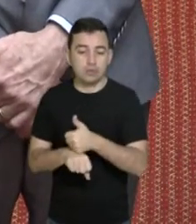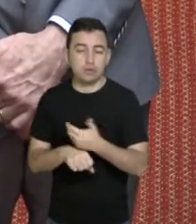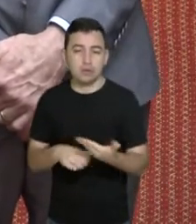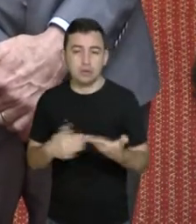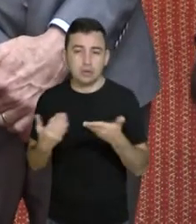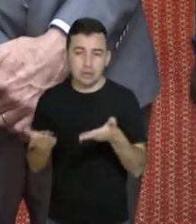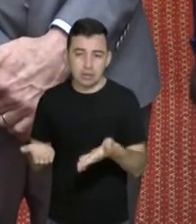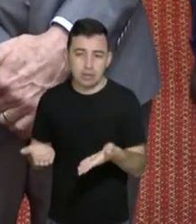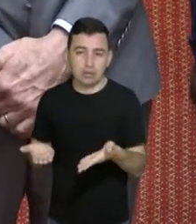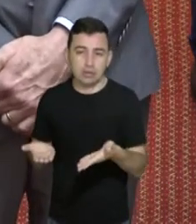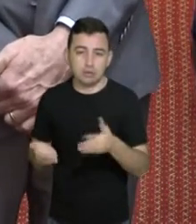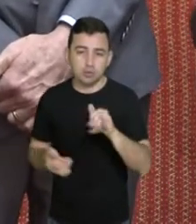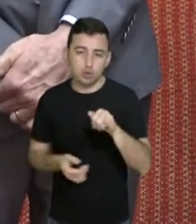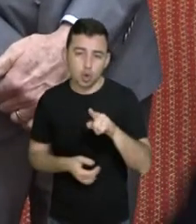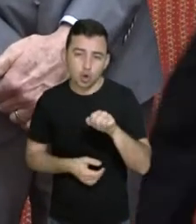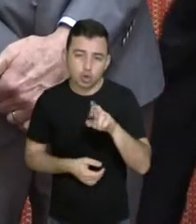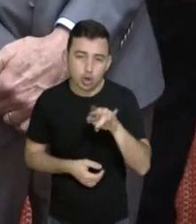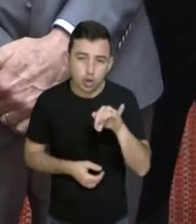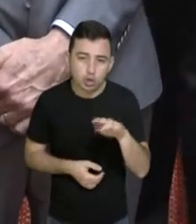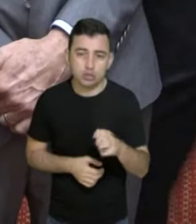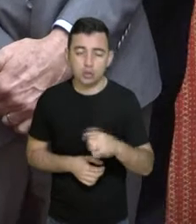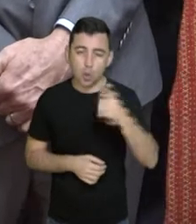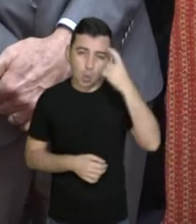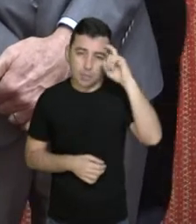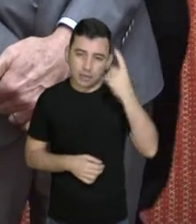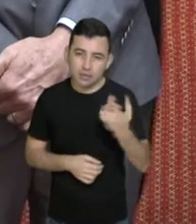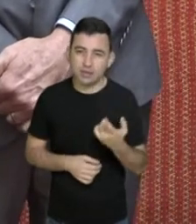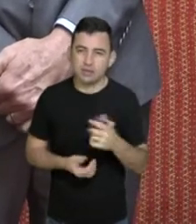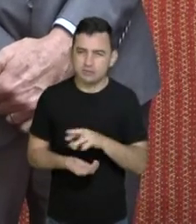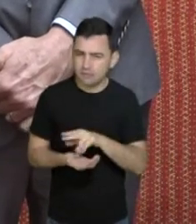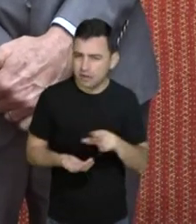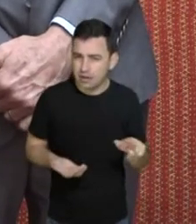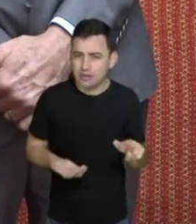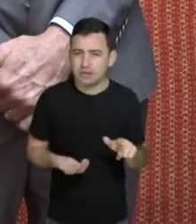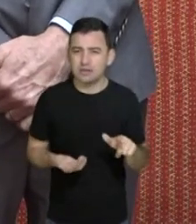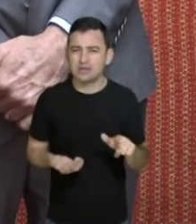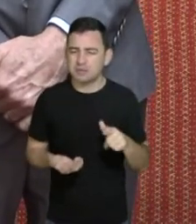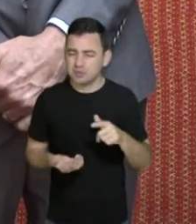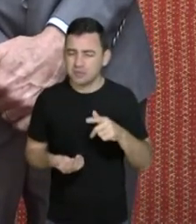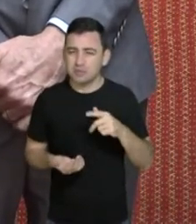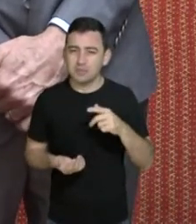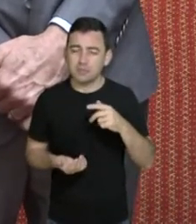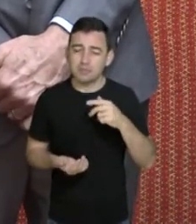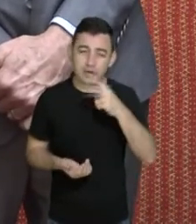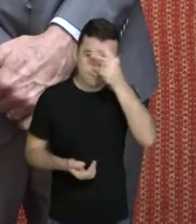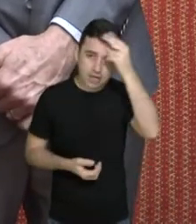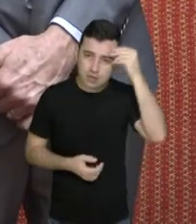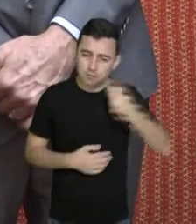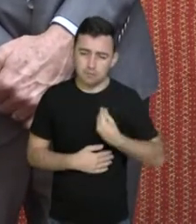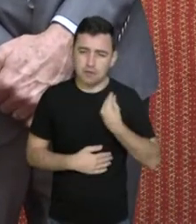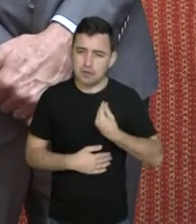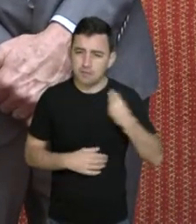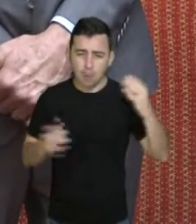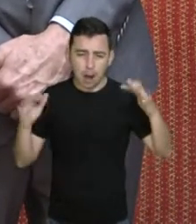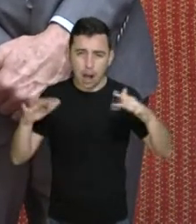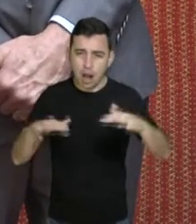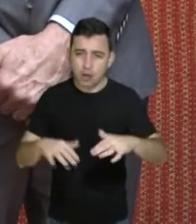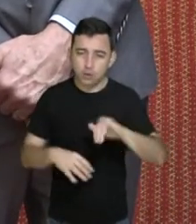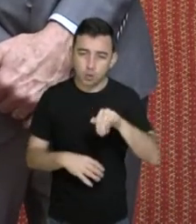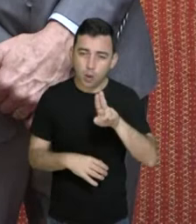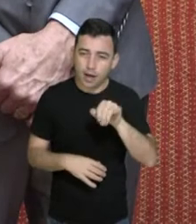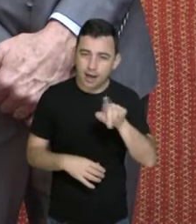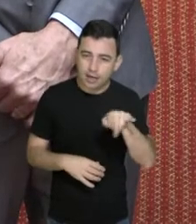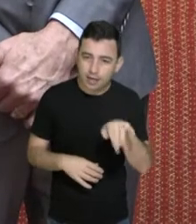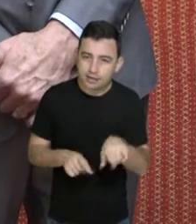Boeira, ex-deputado Valmir Comim, ex-deputado Leodegar Tskoski, vários prefeitos aqui presentes, o prefeito Juarez Ponticelli, o